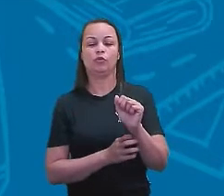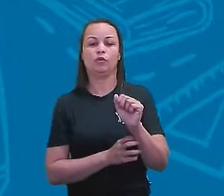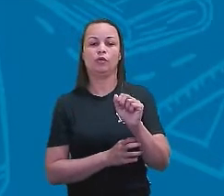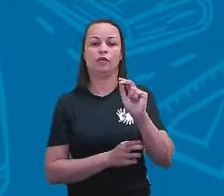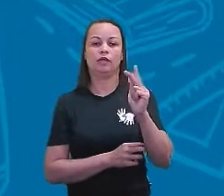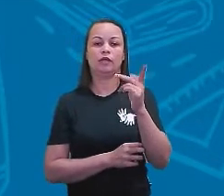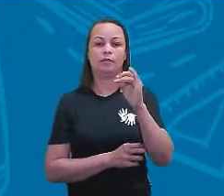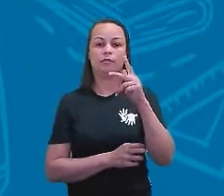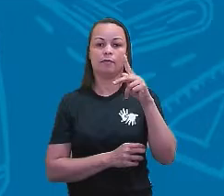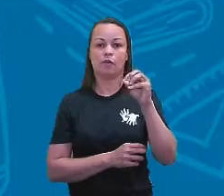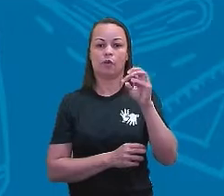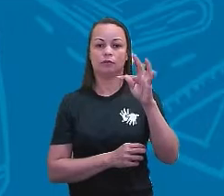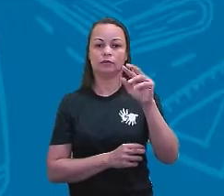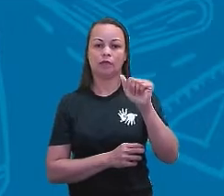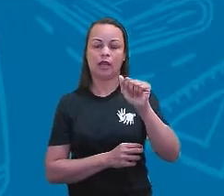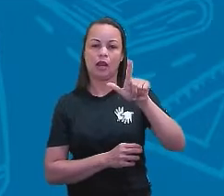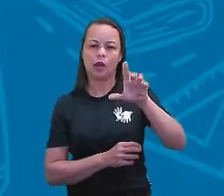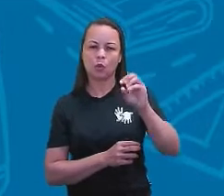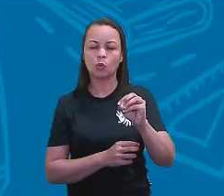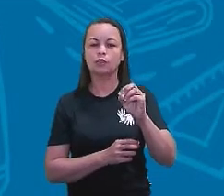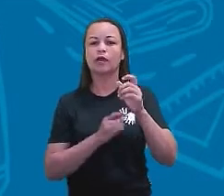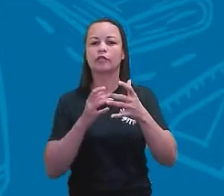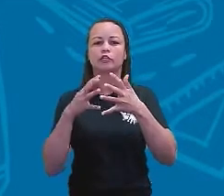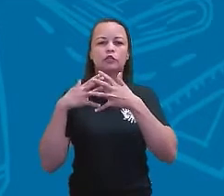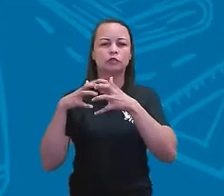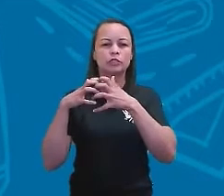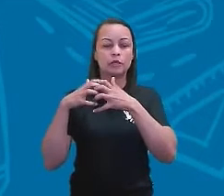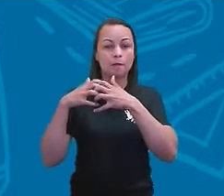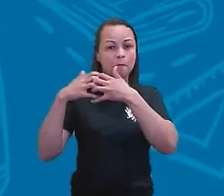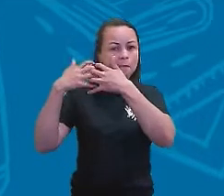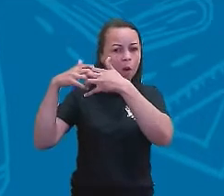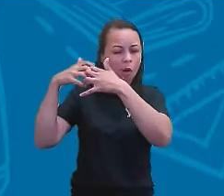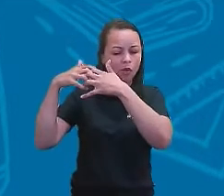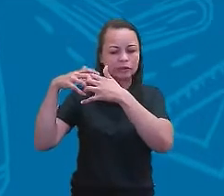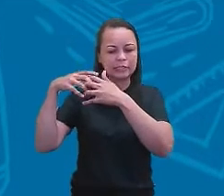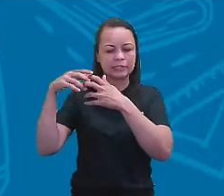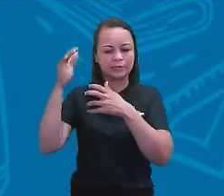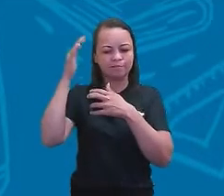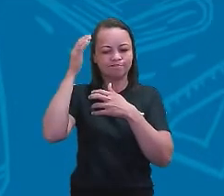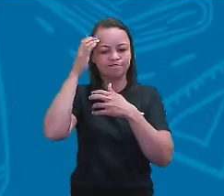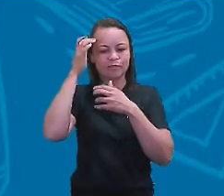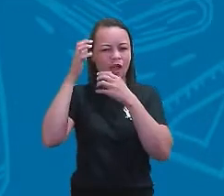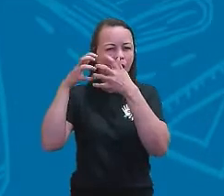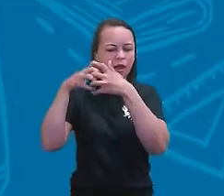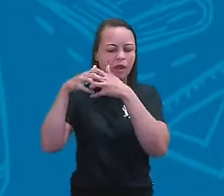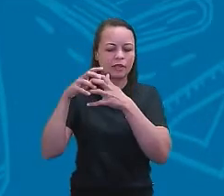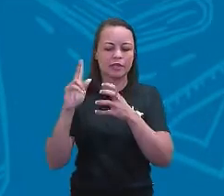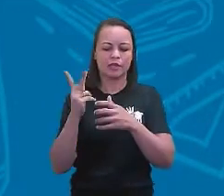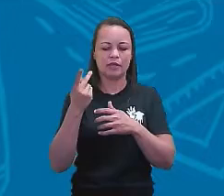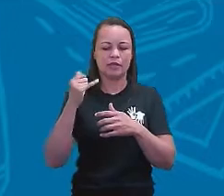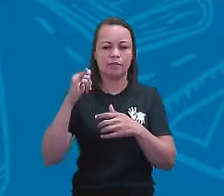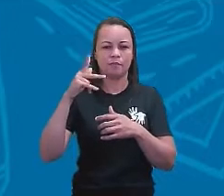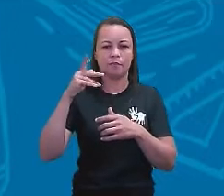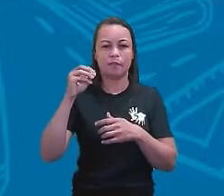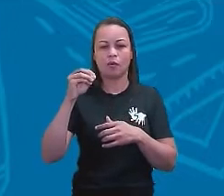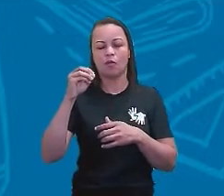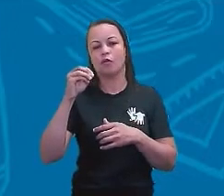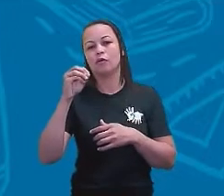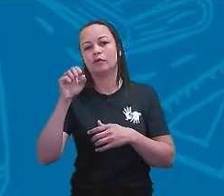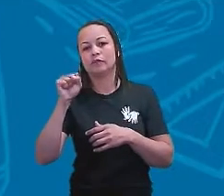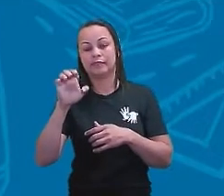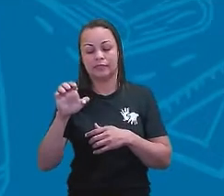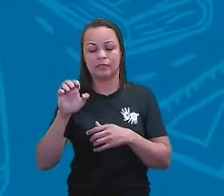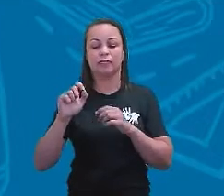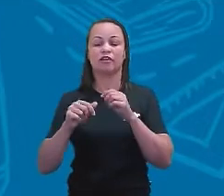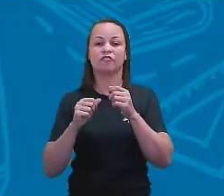hipotálamo. Aonde? Na região da hipófise. No hipotálamo, vai chegar lá na neurohipófise que vai liberar o ADH, que é